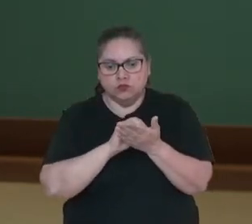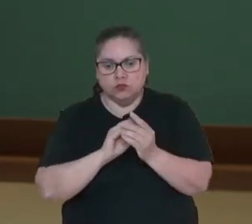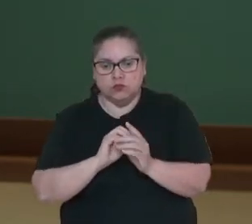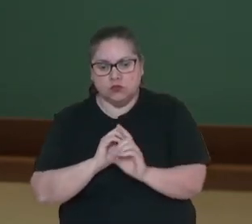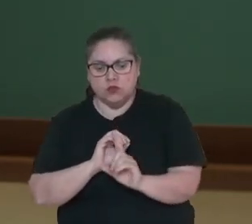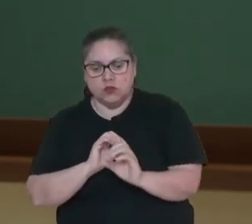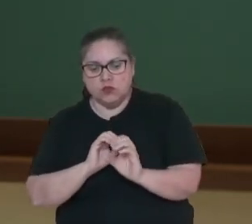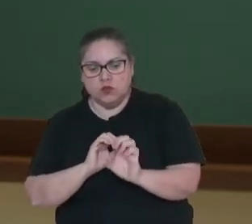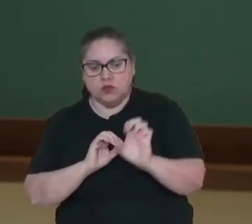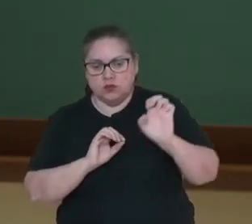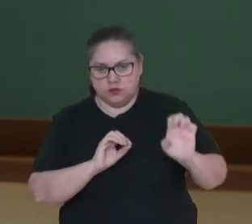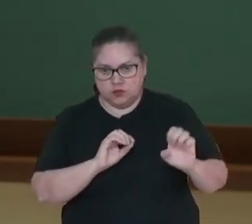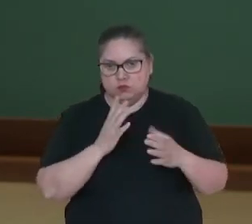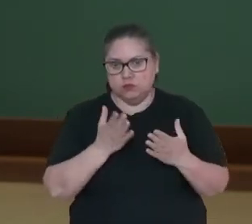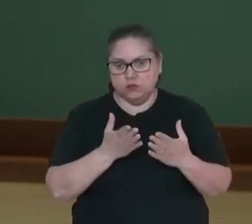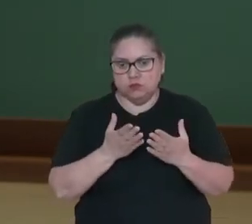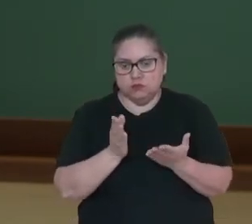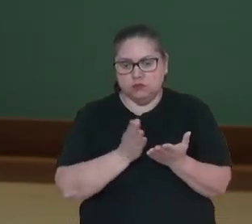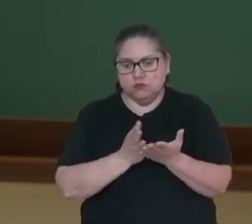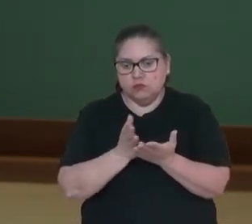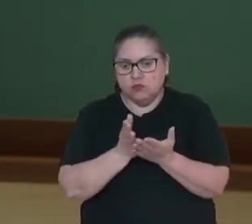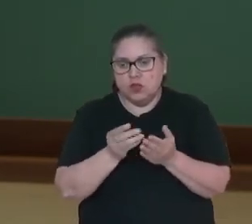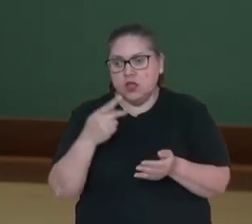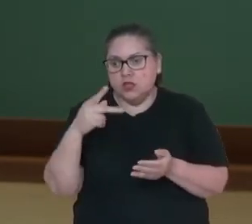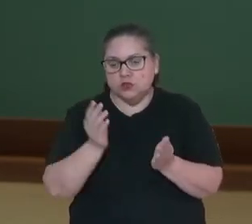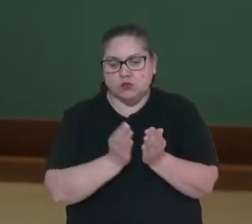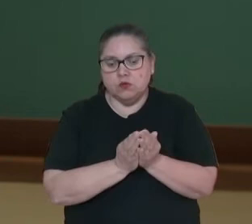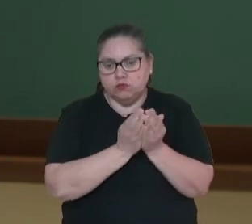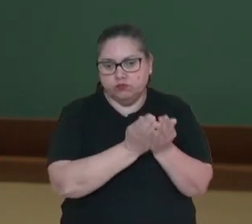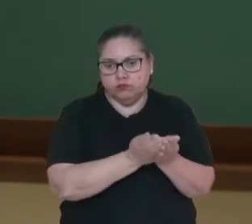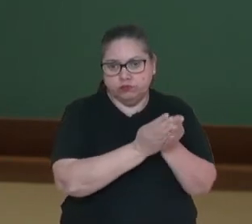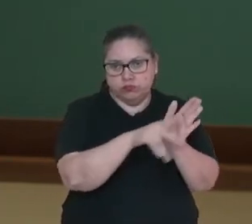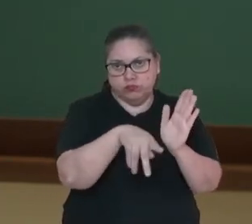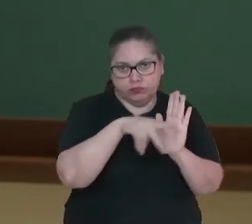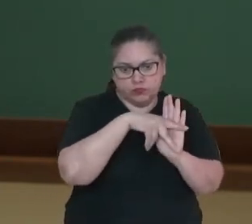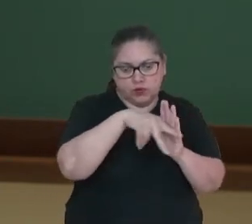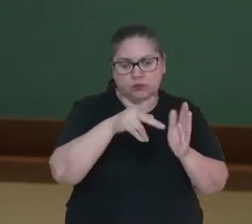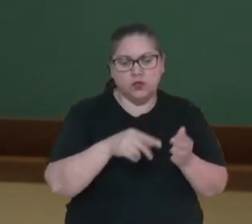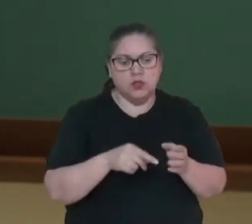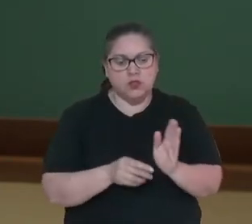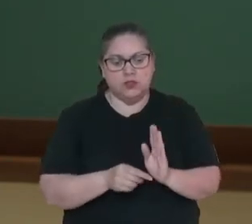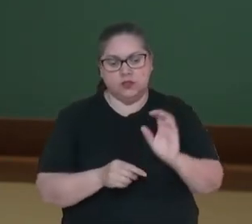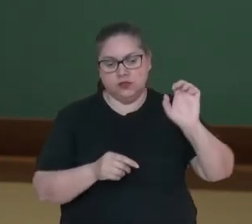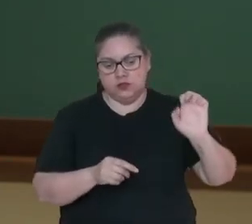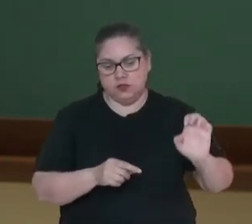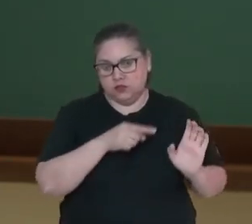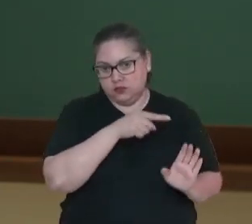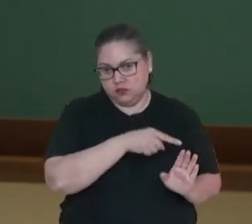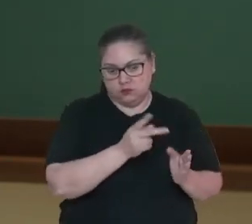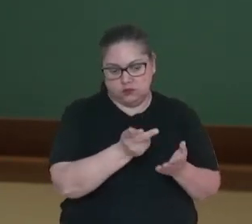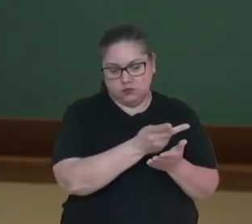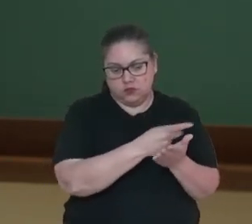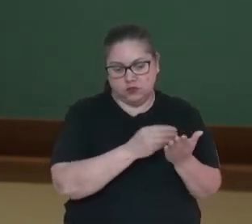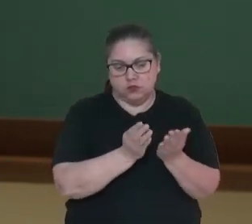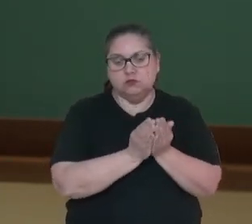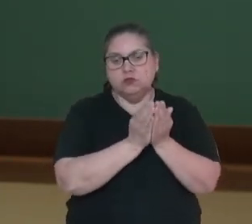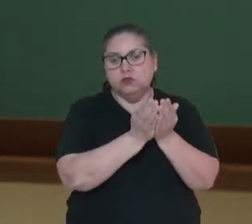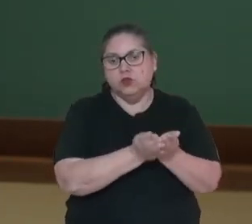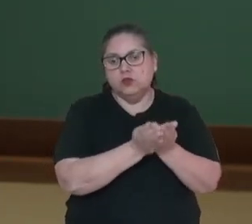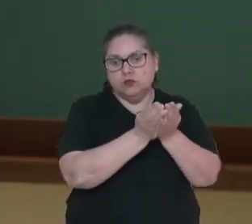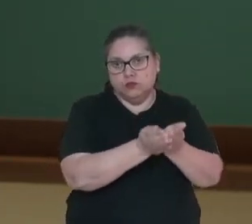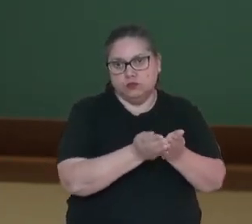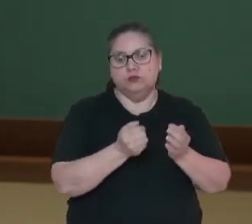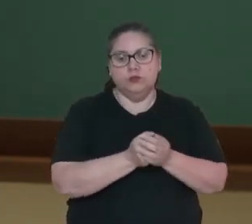esquerdo servirá para distribuir a sua própria frota. Então, desse lado é onde você vai desenhar os navios da